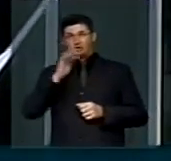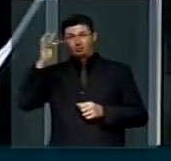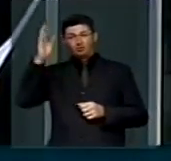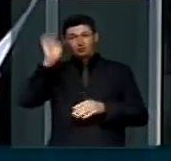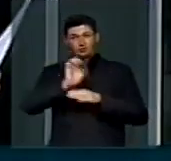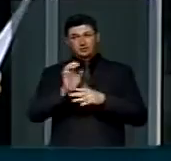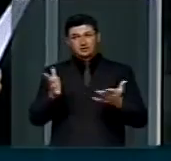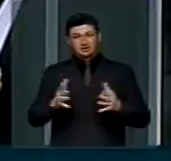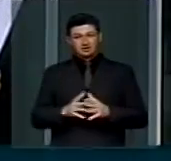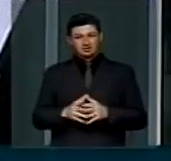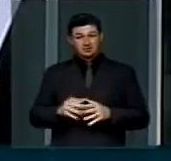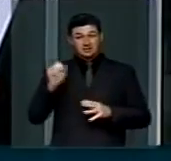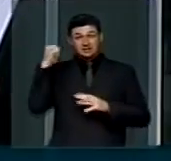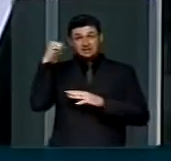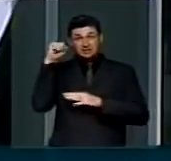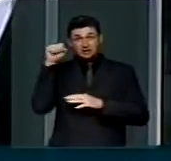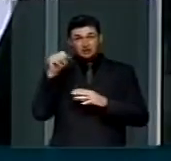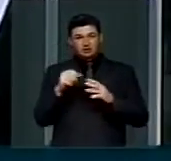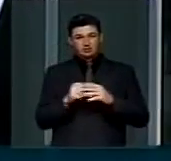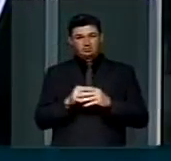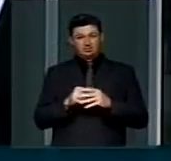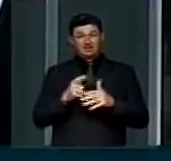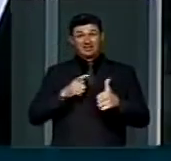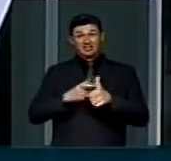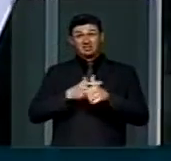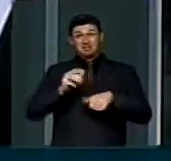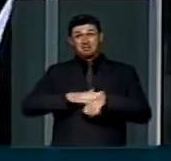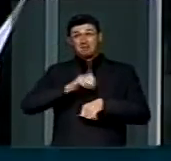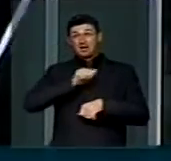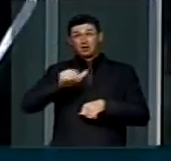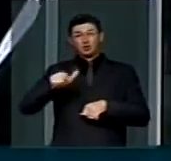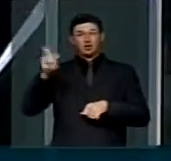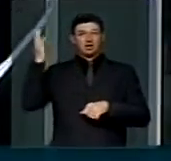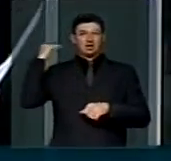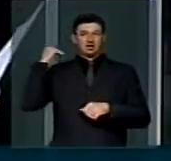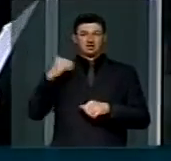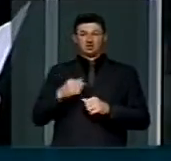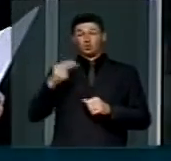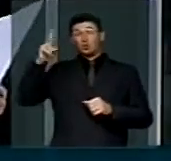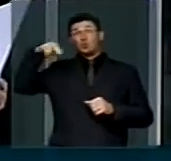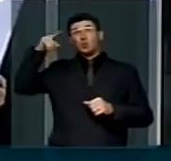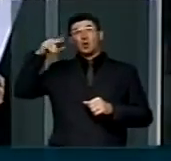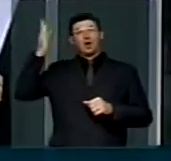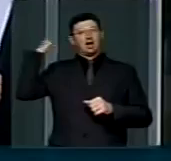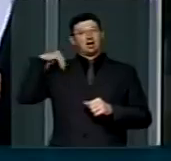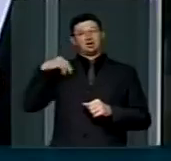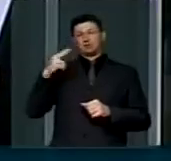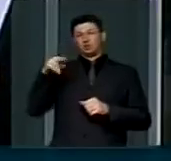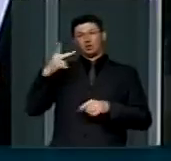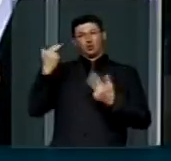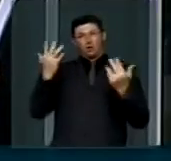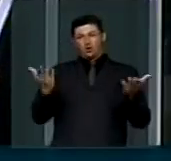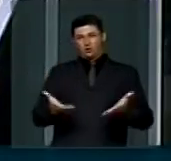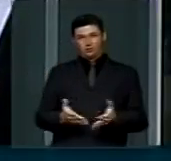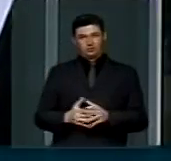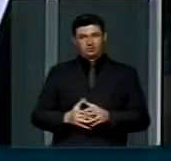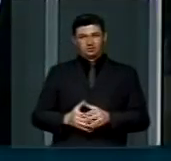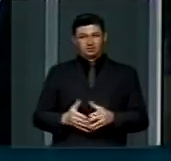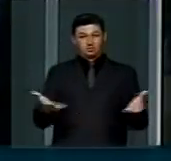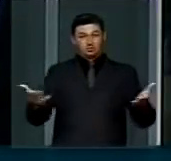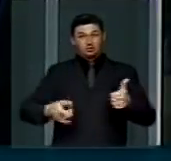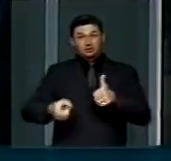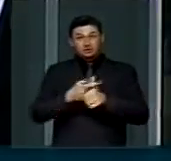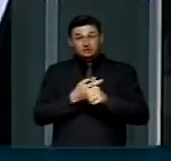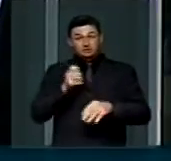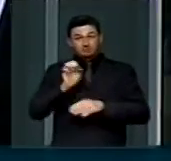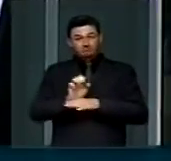nosso estado. Sergipe está mais endividado do que jamais esteve em toda a sua história. Hoje, a dívida